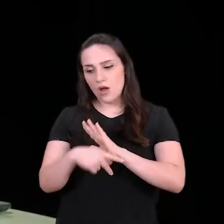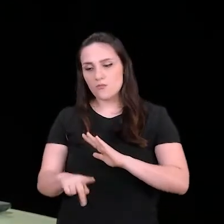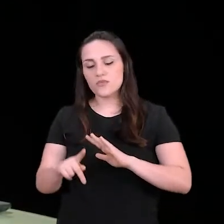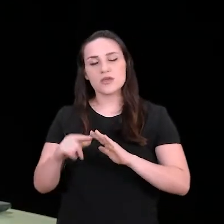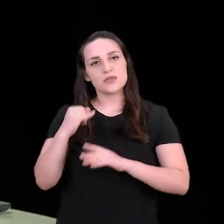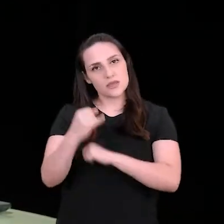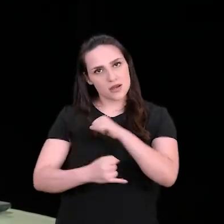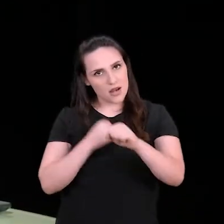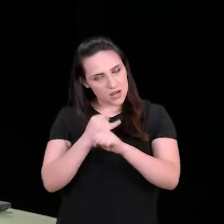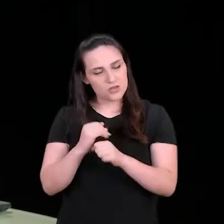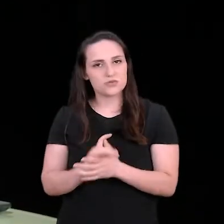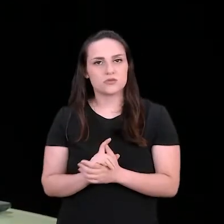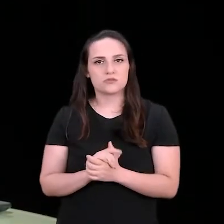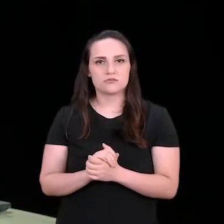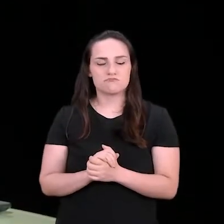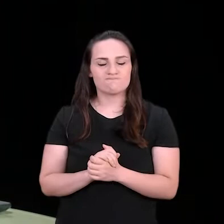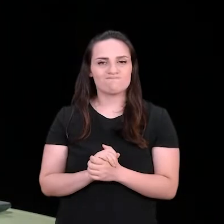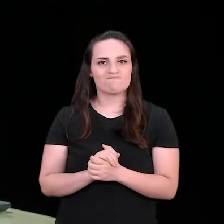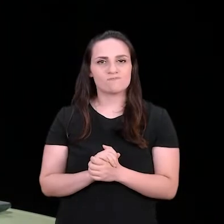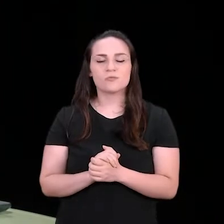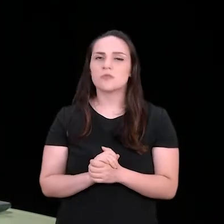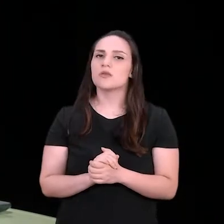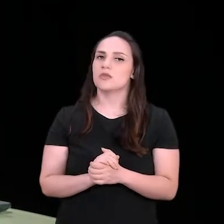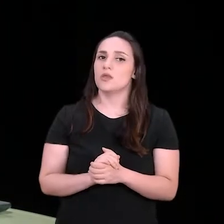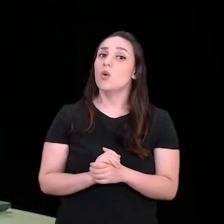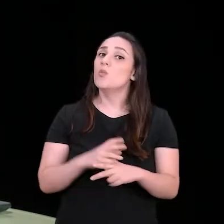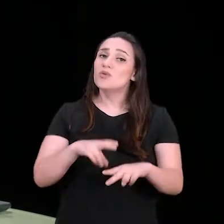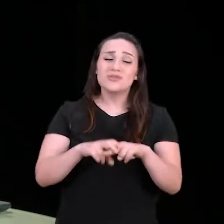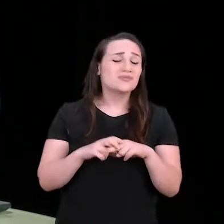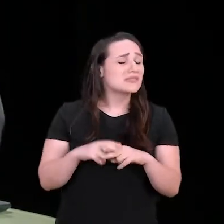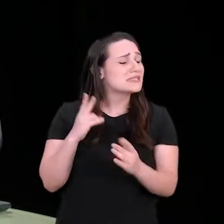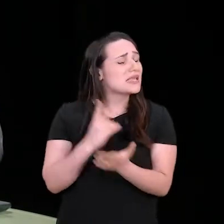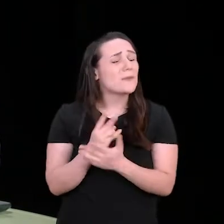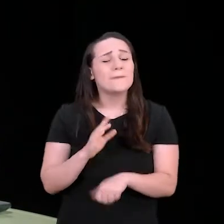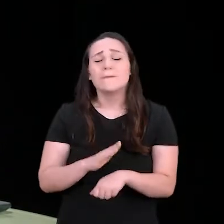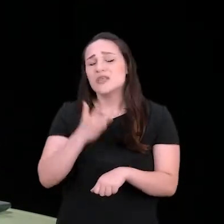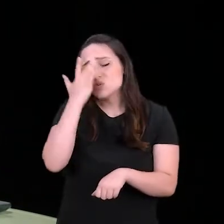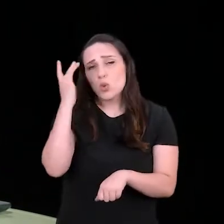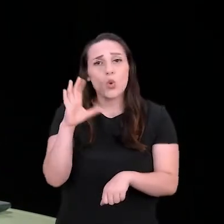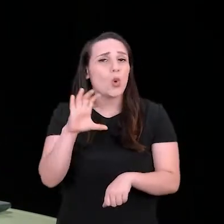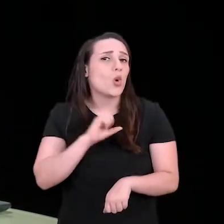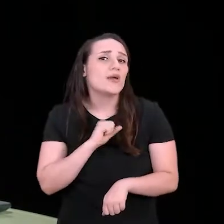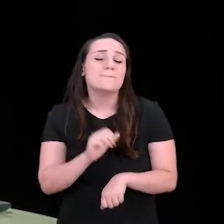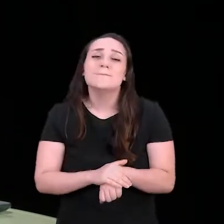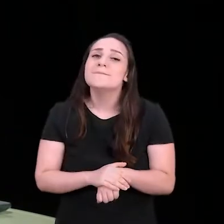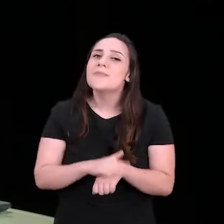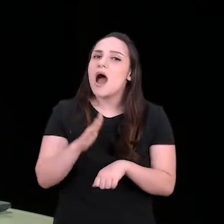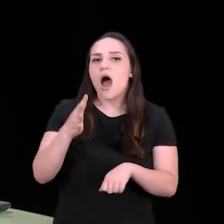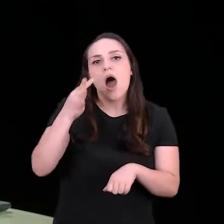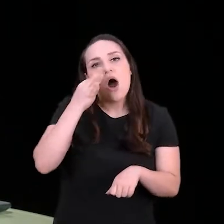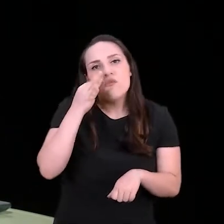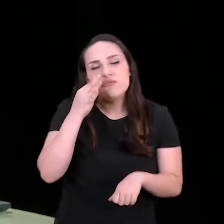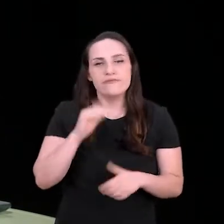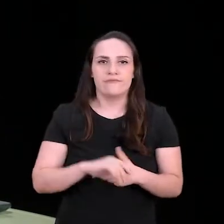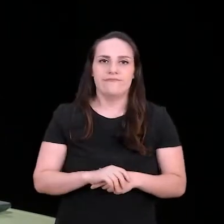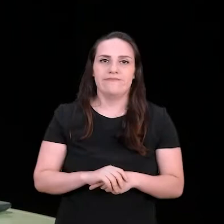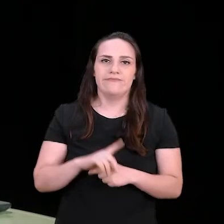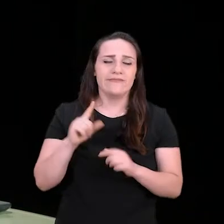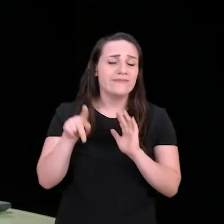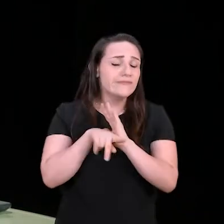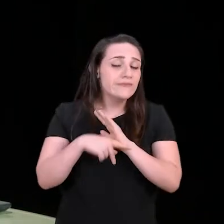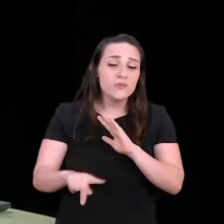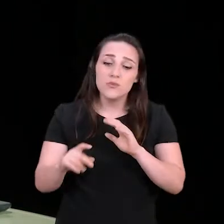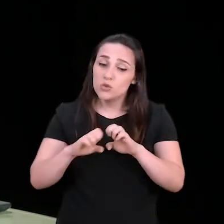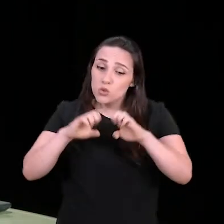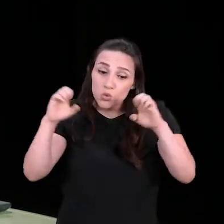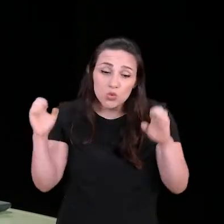né? Então, assim, isso sempre chamou muito a atenção e está no DNA histórico da radiodifusão.